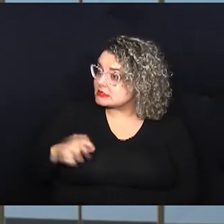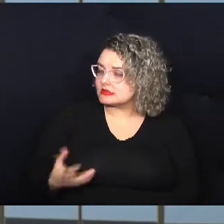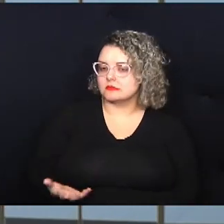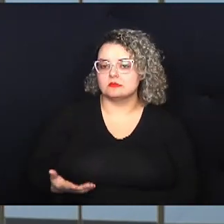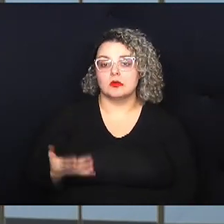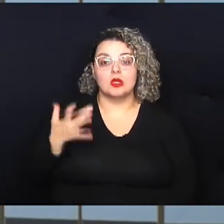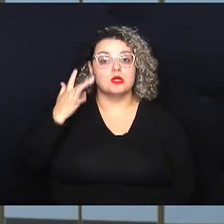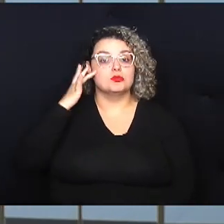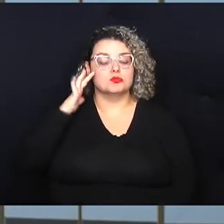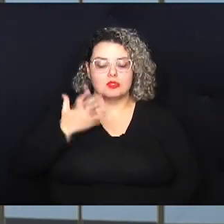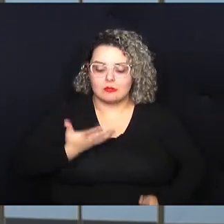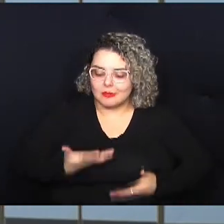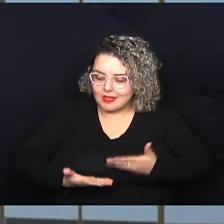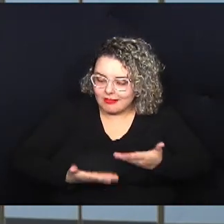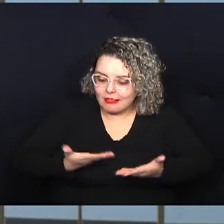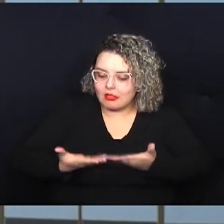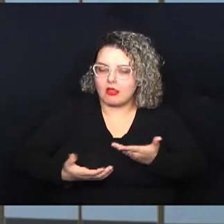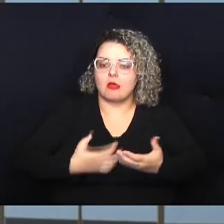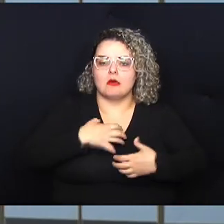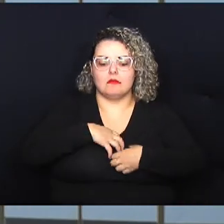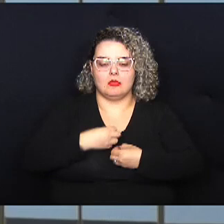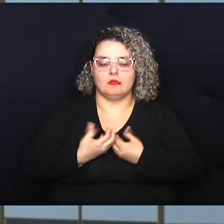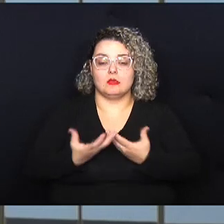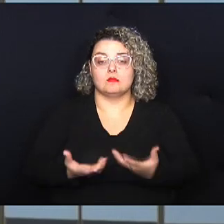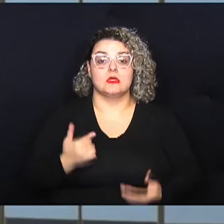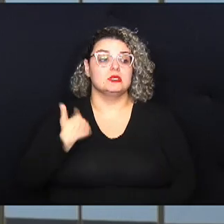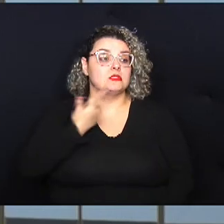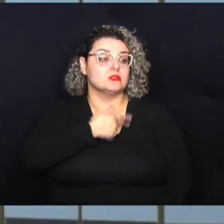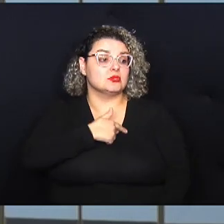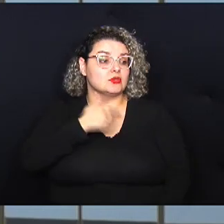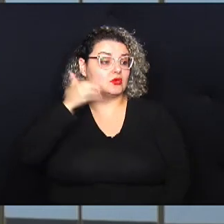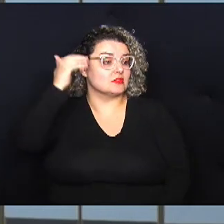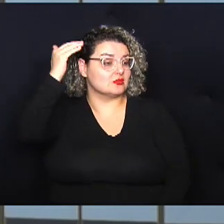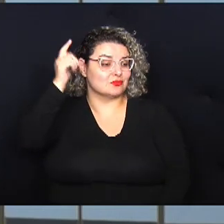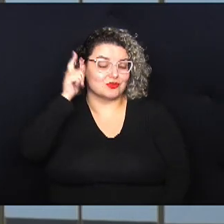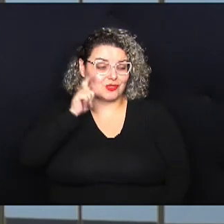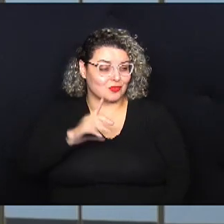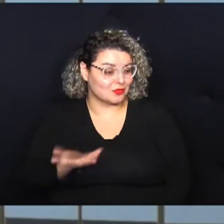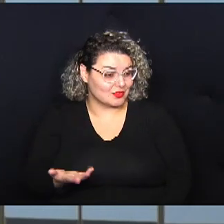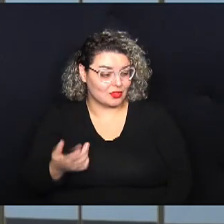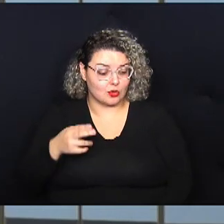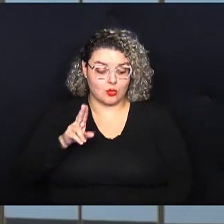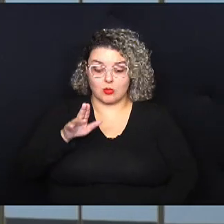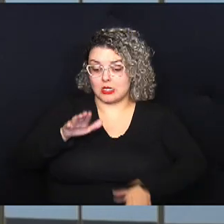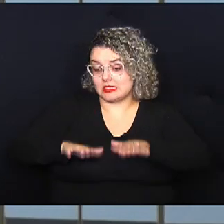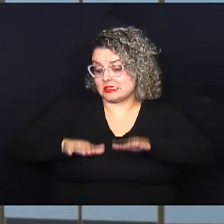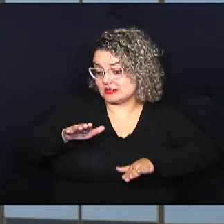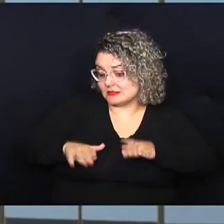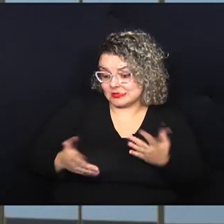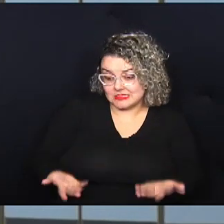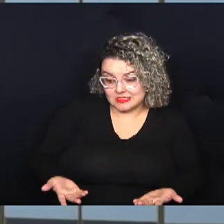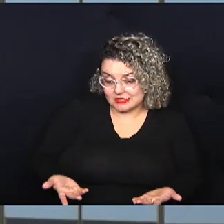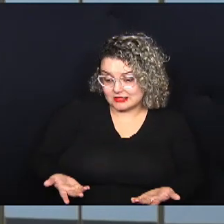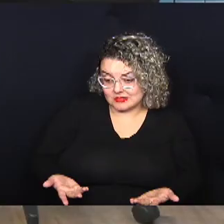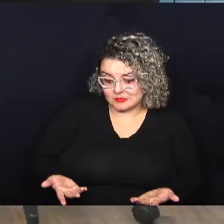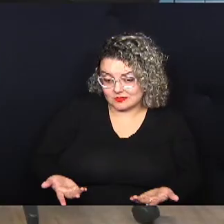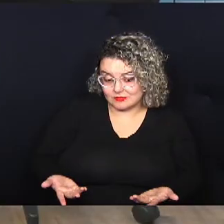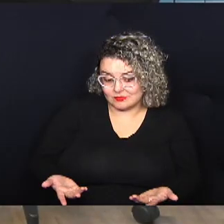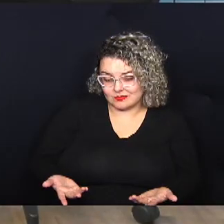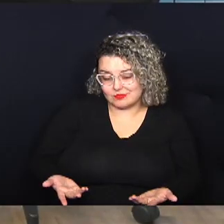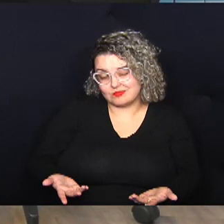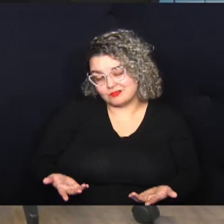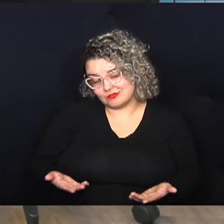sabem lidar com isso, né? Se nós adultos não conseguimos, ou então, às vezes, colocamos